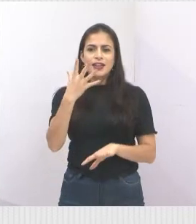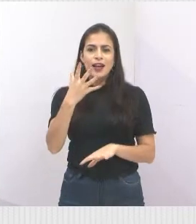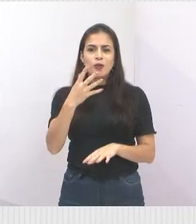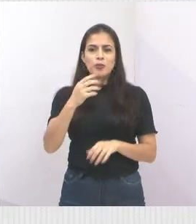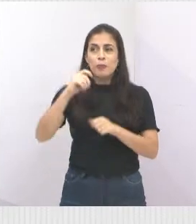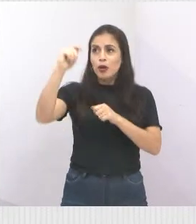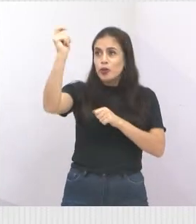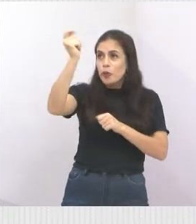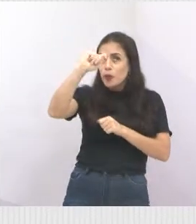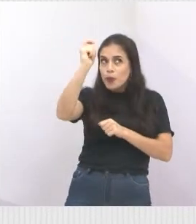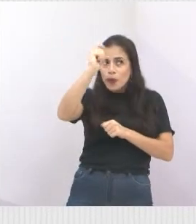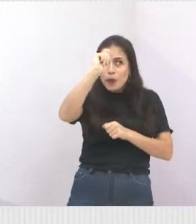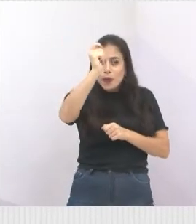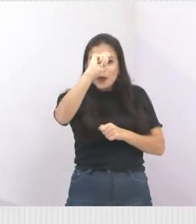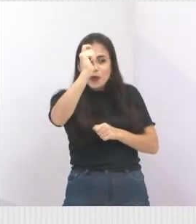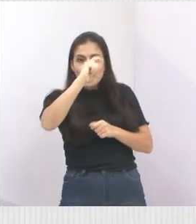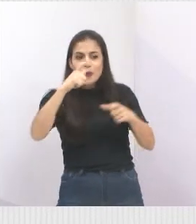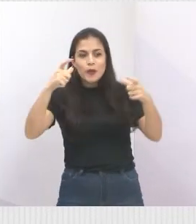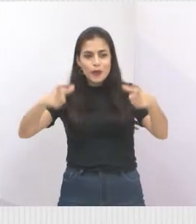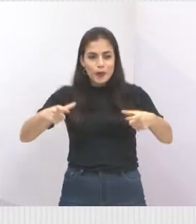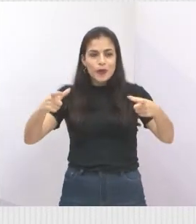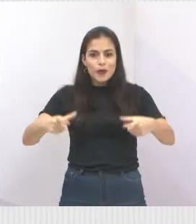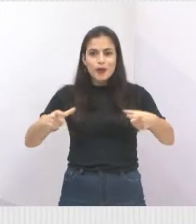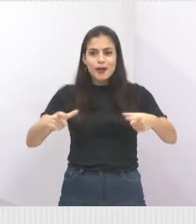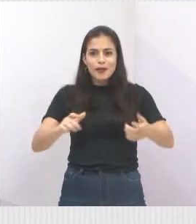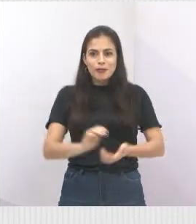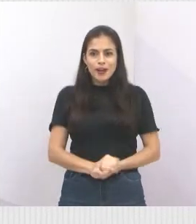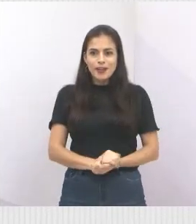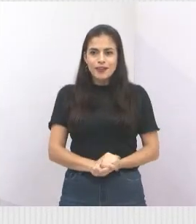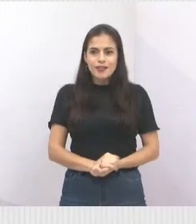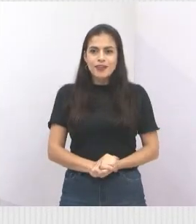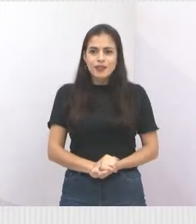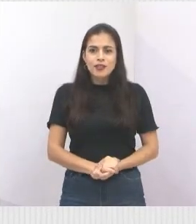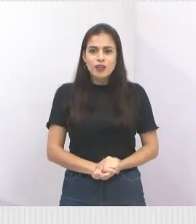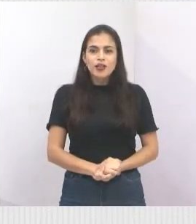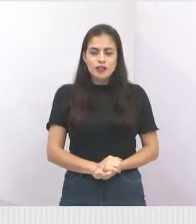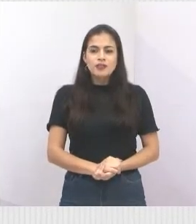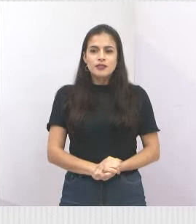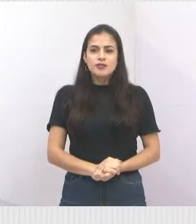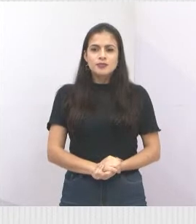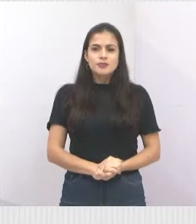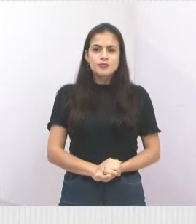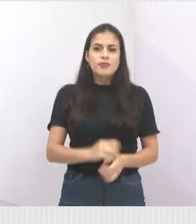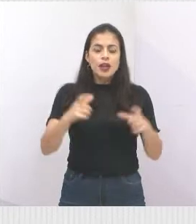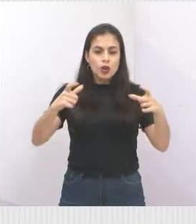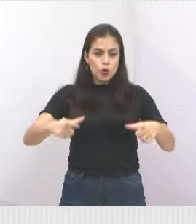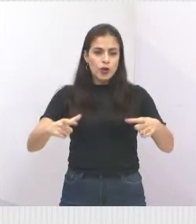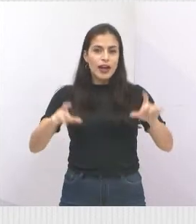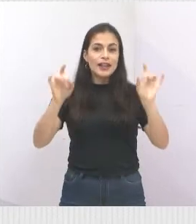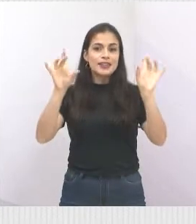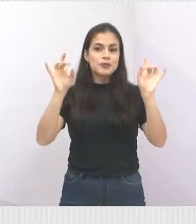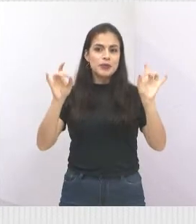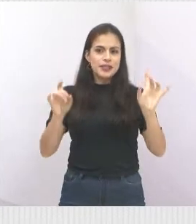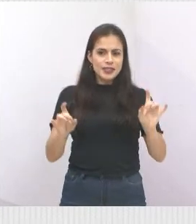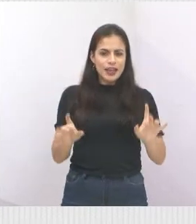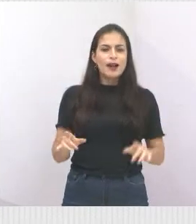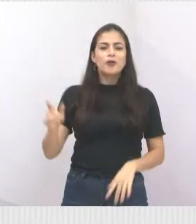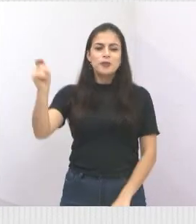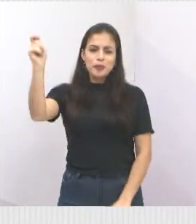aqui do Vale no Rio de Janeiro o que que seria o pipódromo é todo mundo sabe que uma das brincadeiras